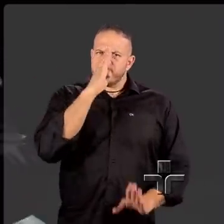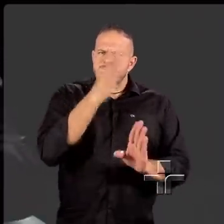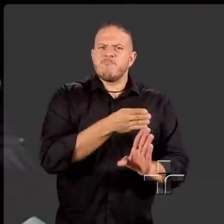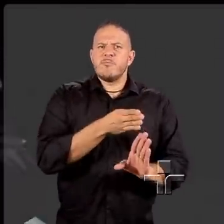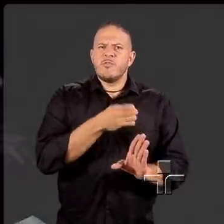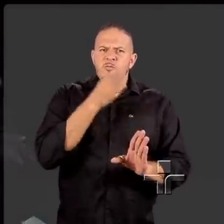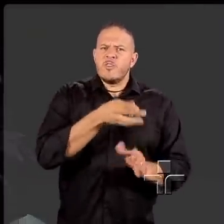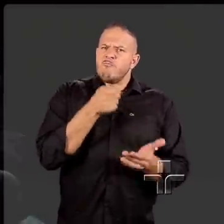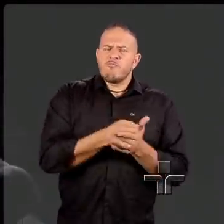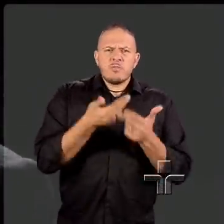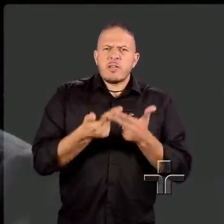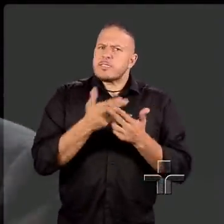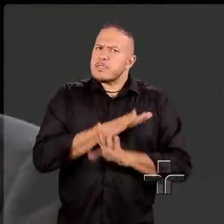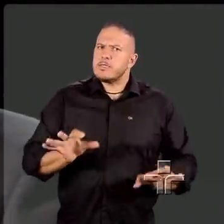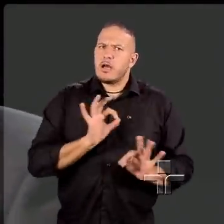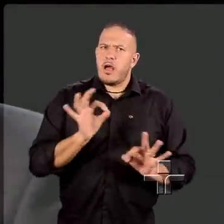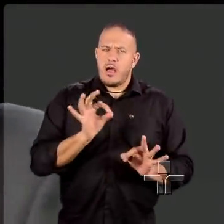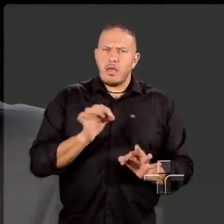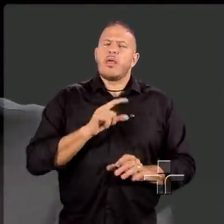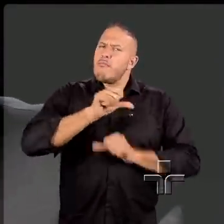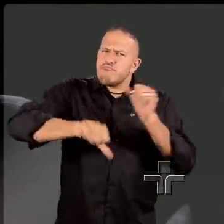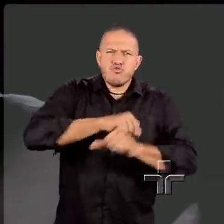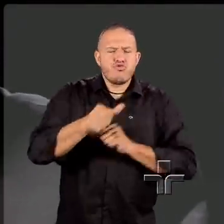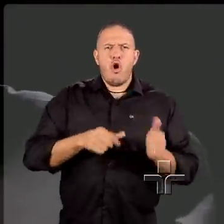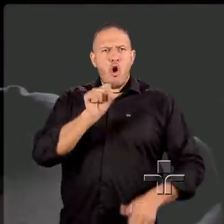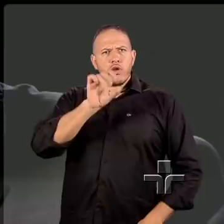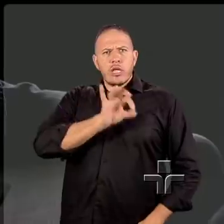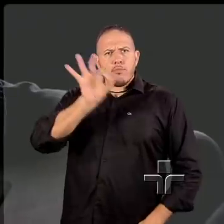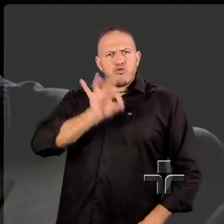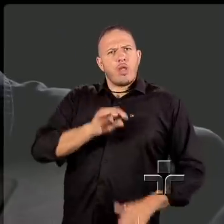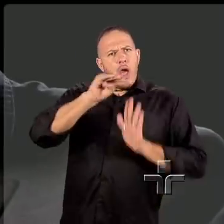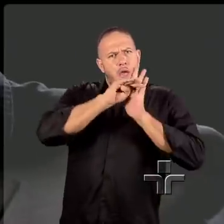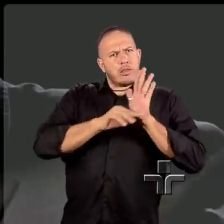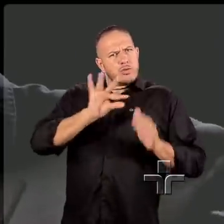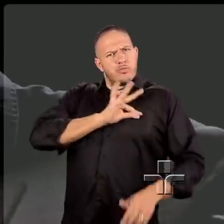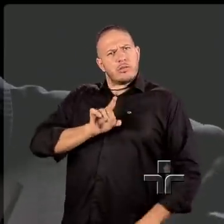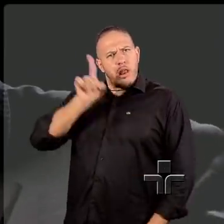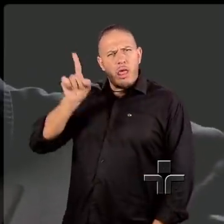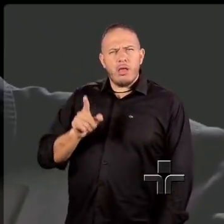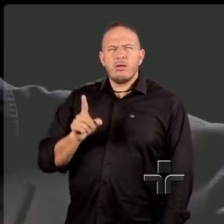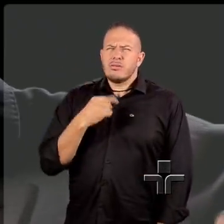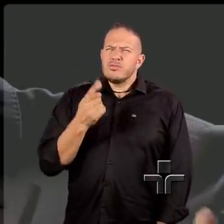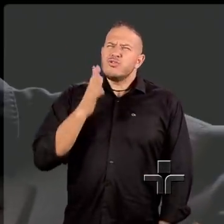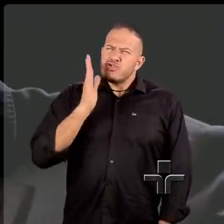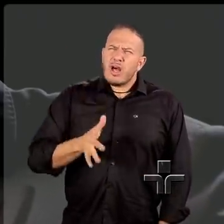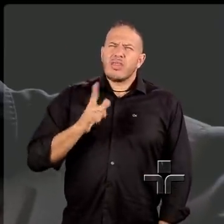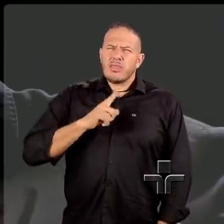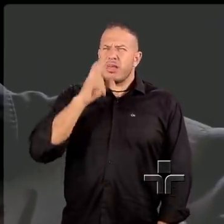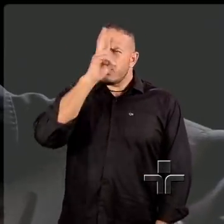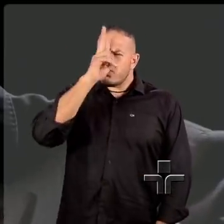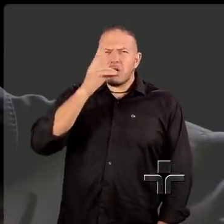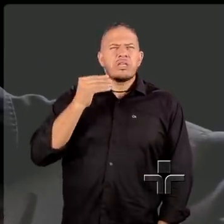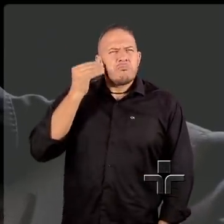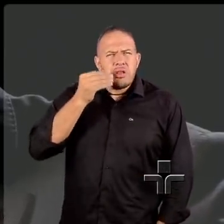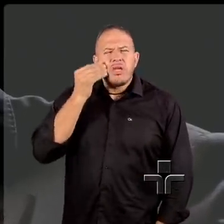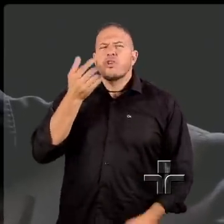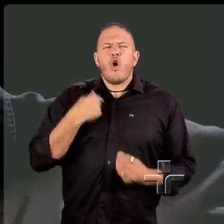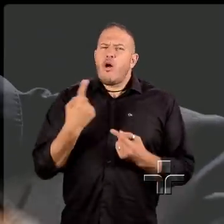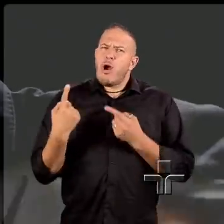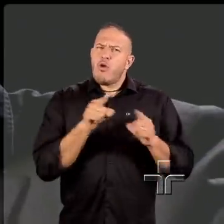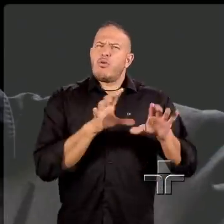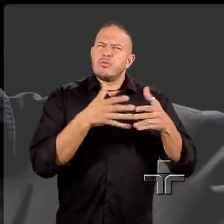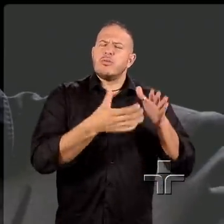Renovou 80% dos quadros policiais. Nós temos na história experiência de como se combate esses grupos